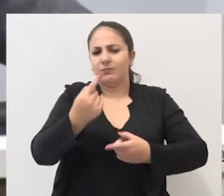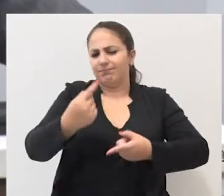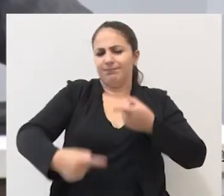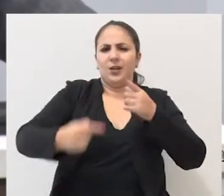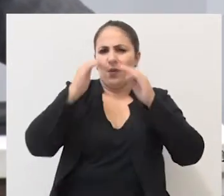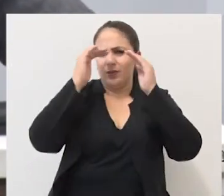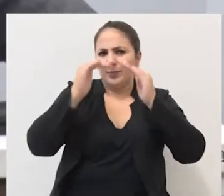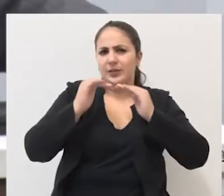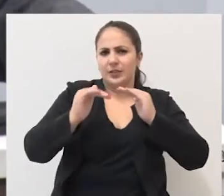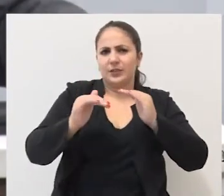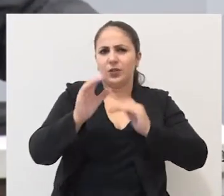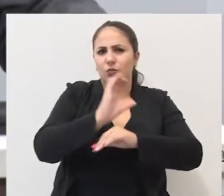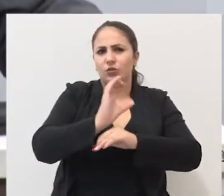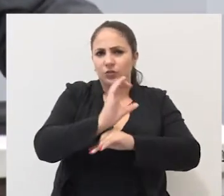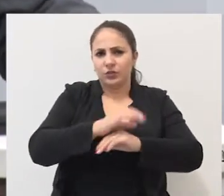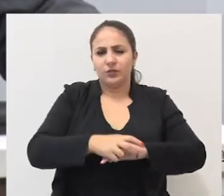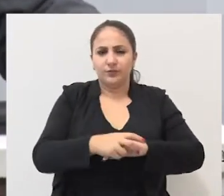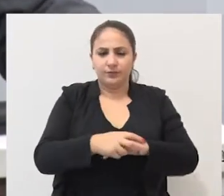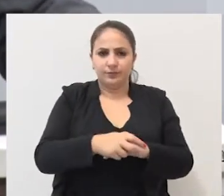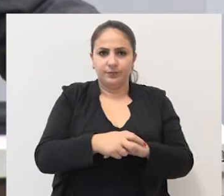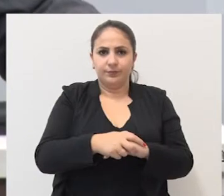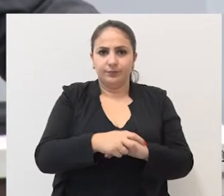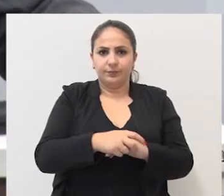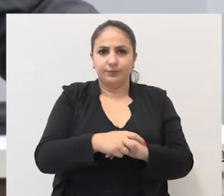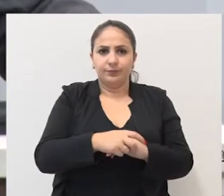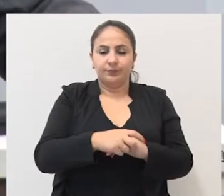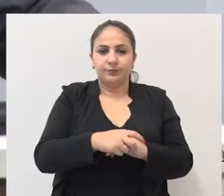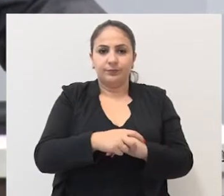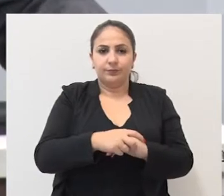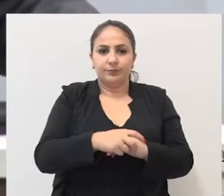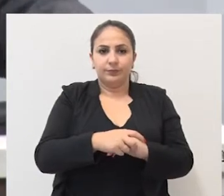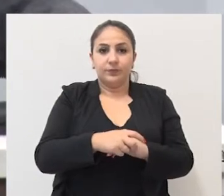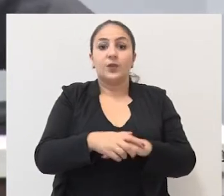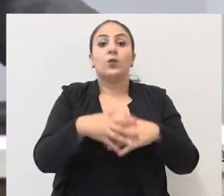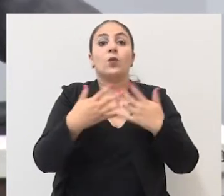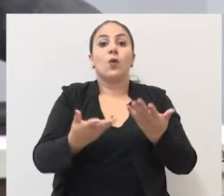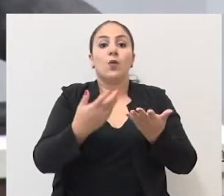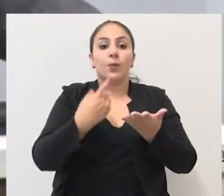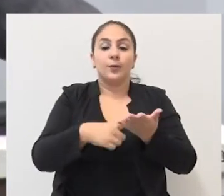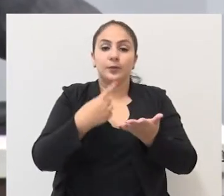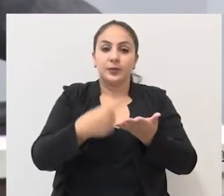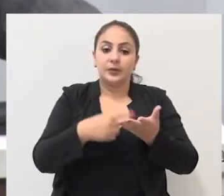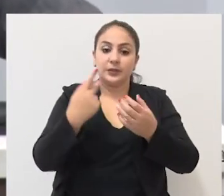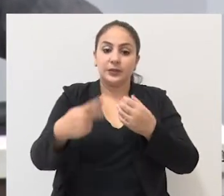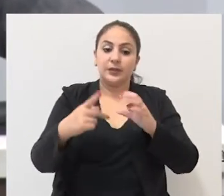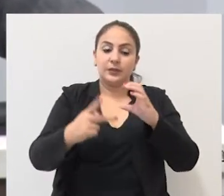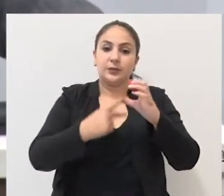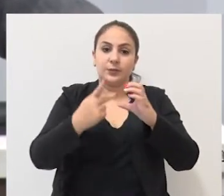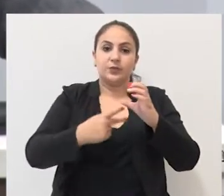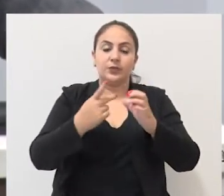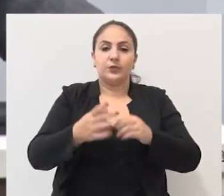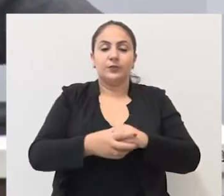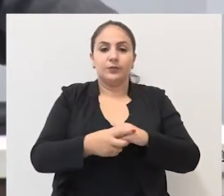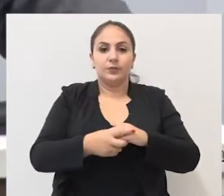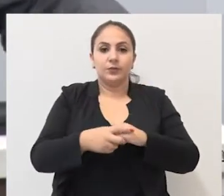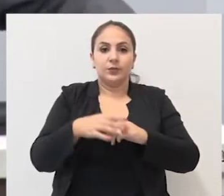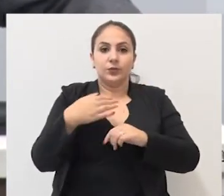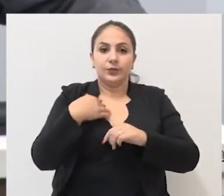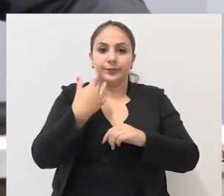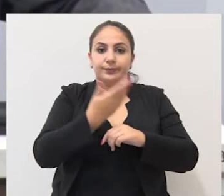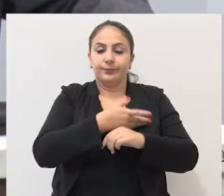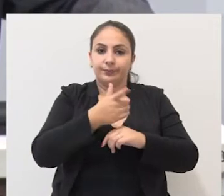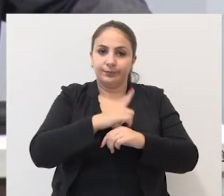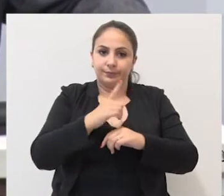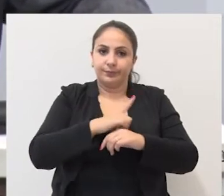inconstitucional, tornada sem efeito. Qual é o compromisso desta Câmara de Vereadores? Quando